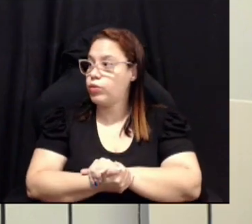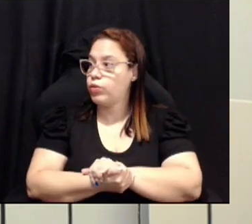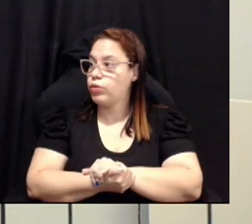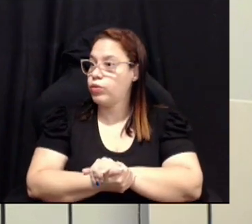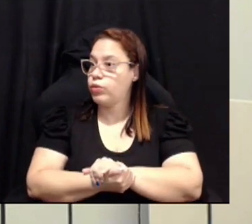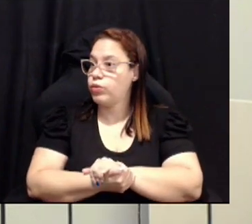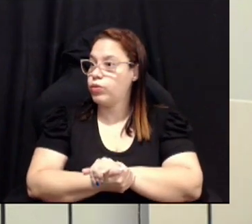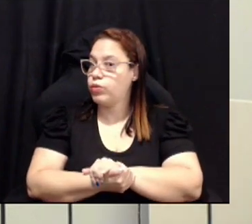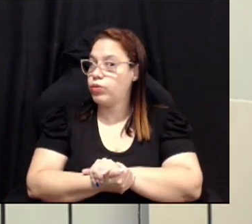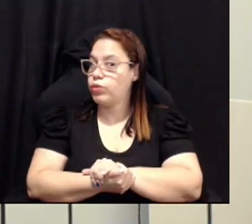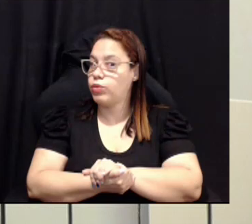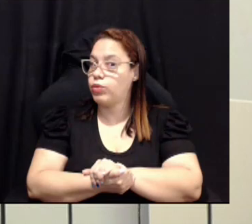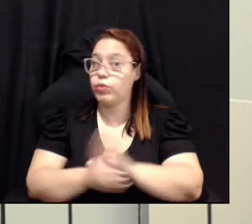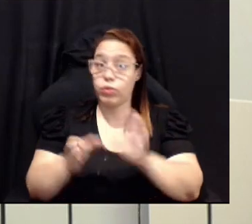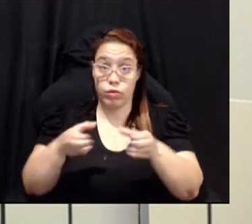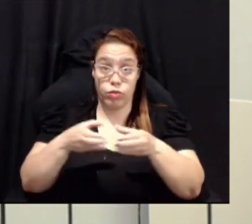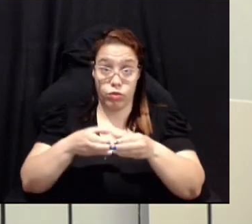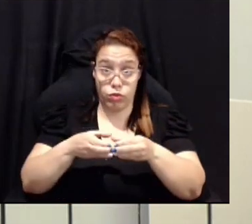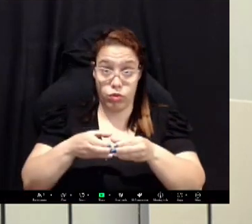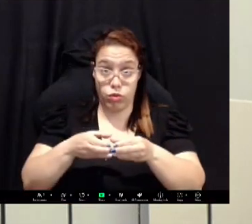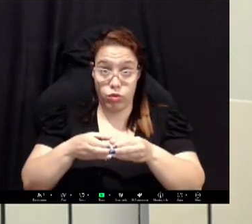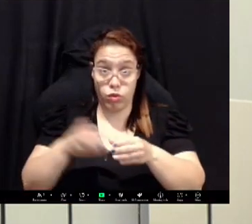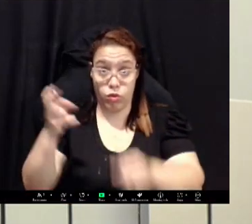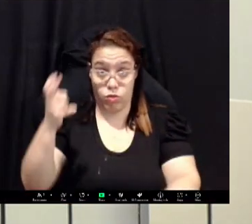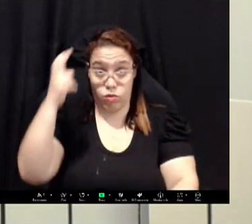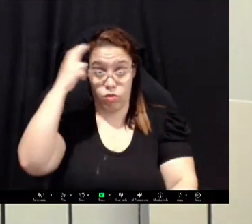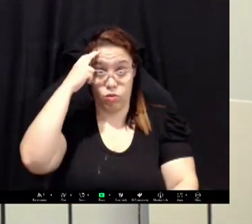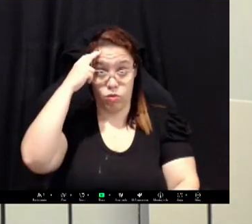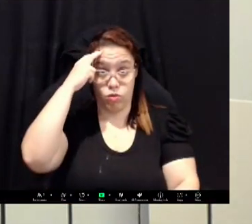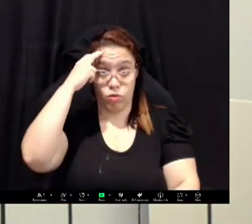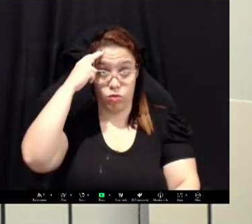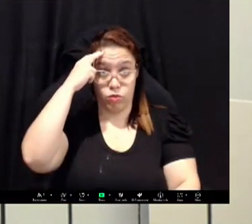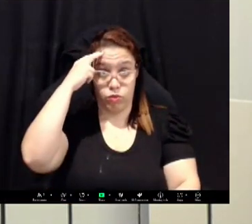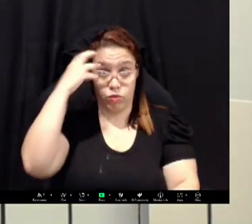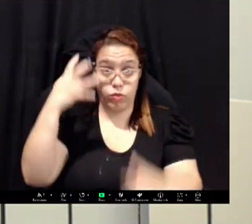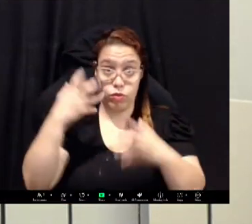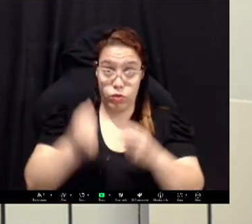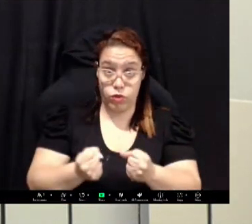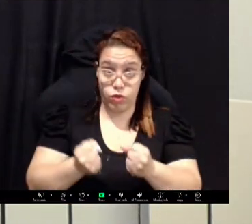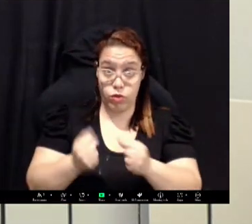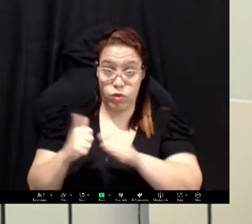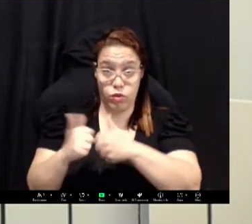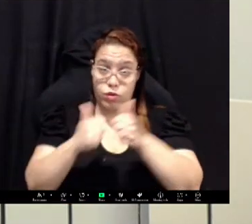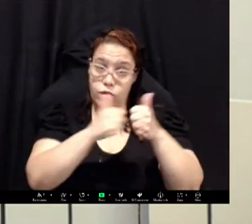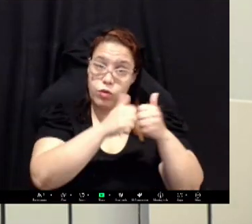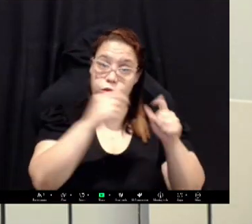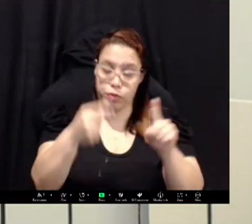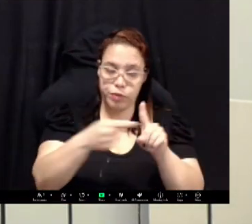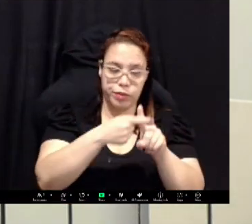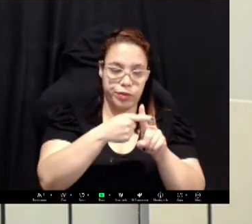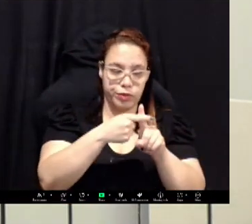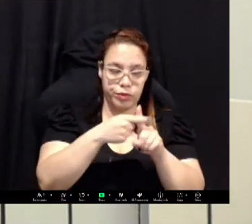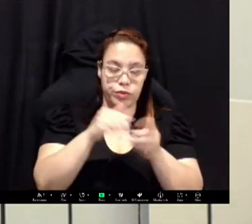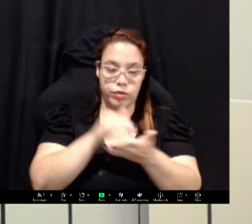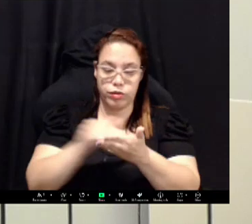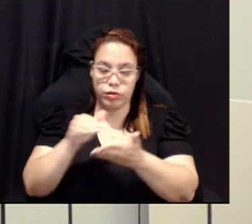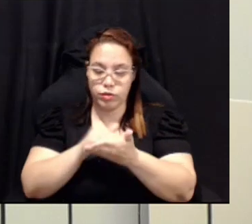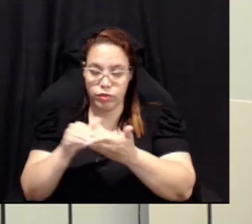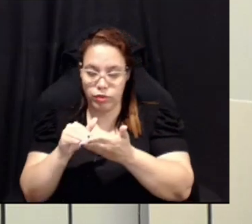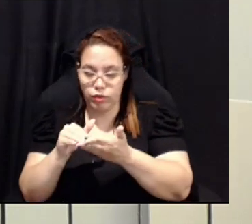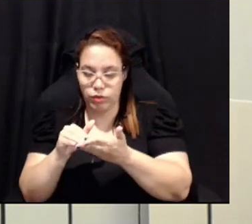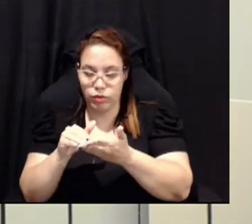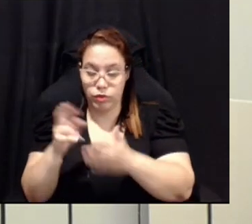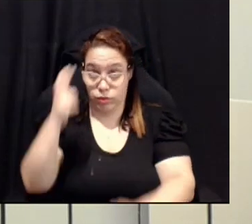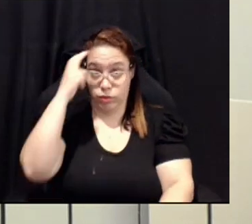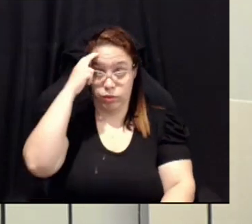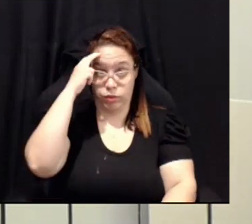A Comissão Permanente de Cultura aqui da Câmara recebeu um balanço positivo da Secretaria Municipal de Cultura e